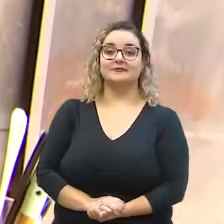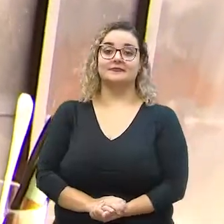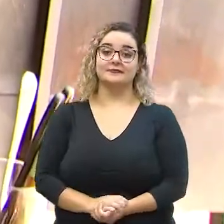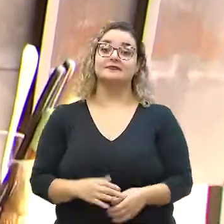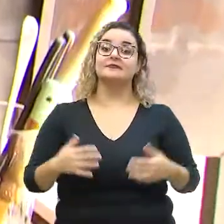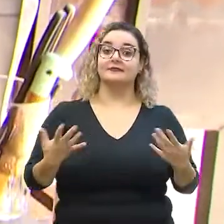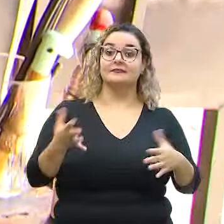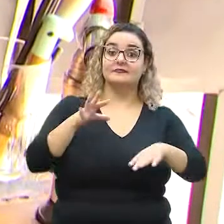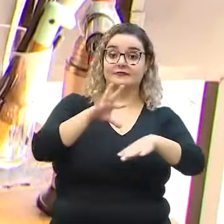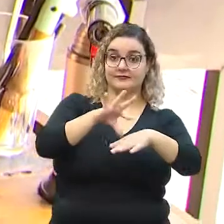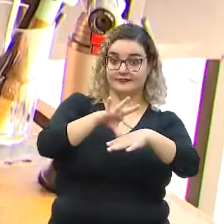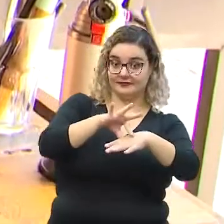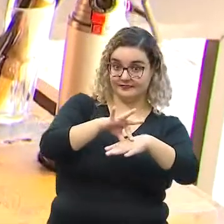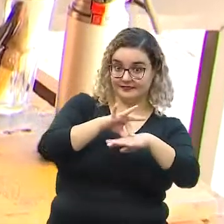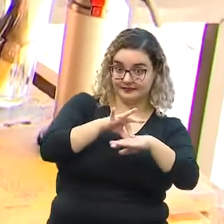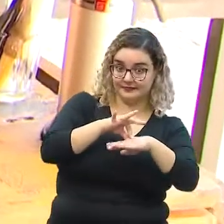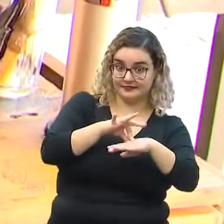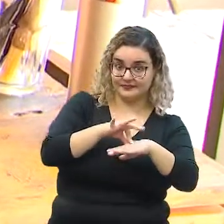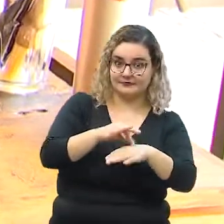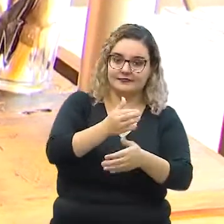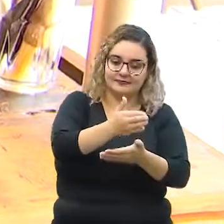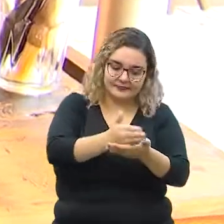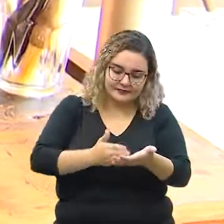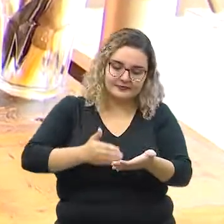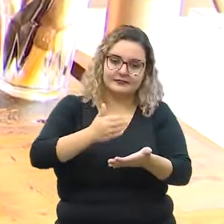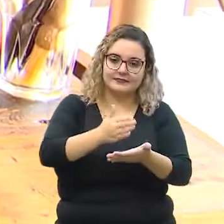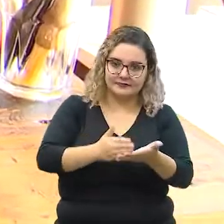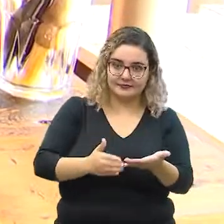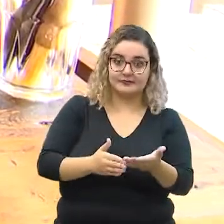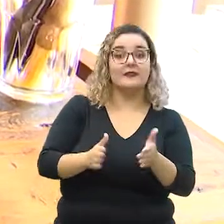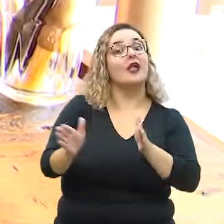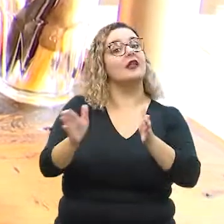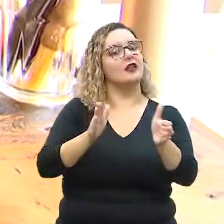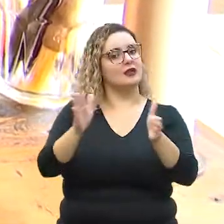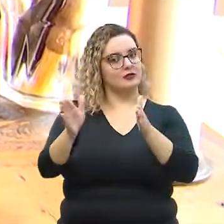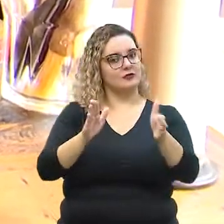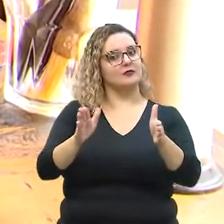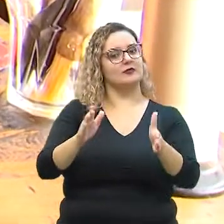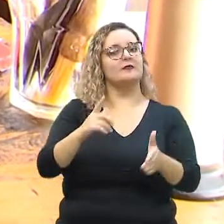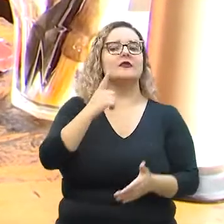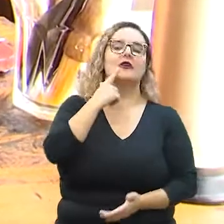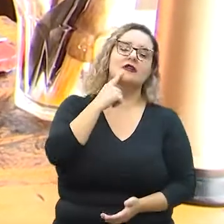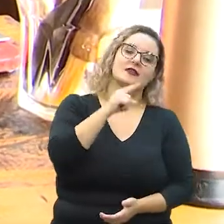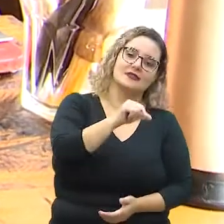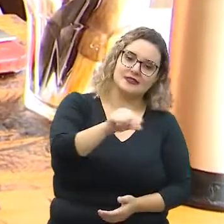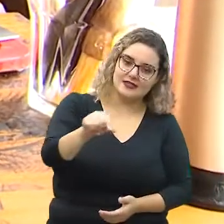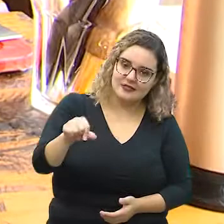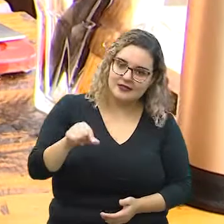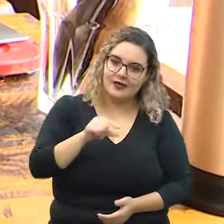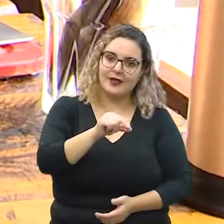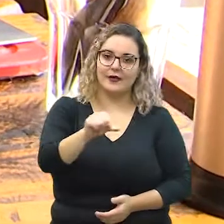A carne você vai cortar para servir. É neste momento que você vai salgar.